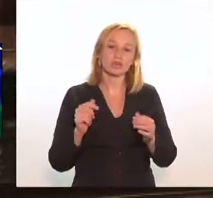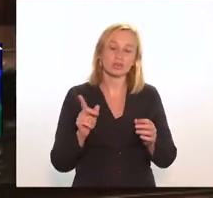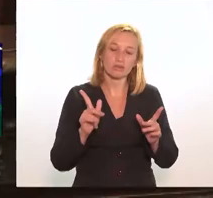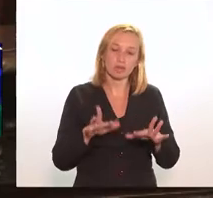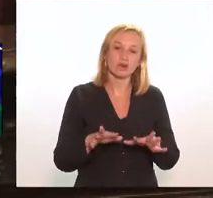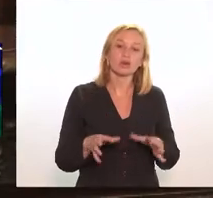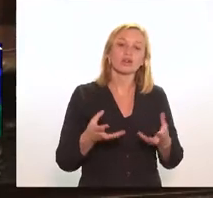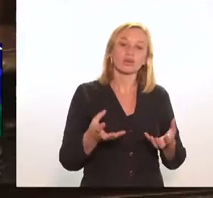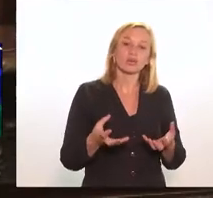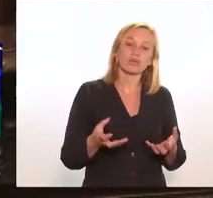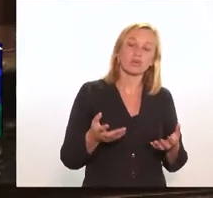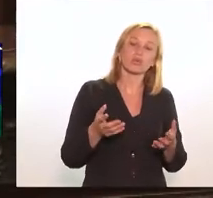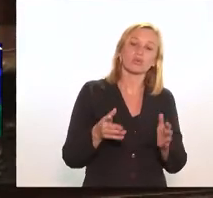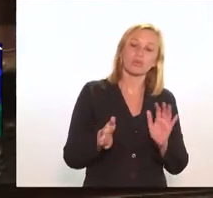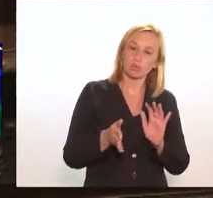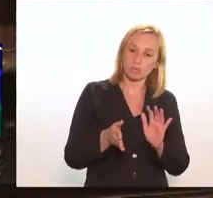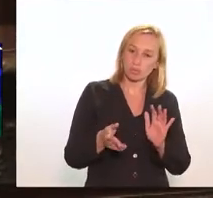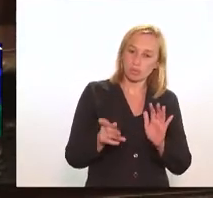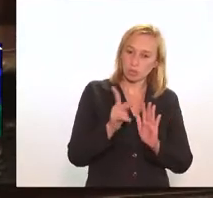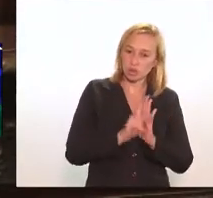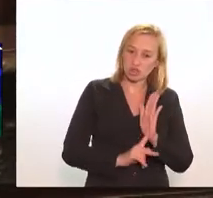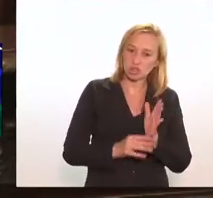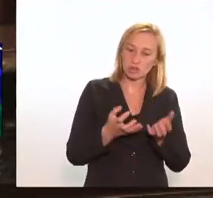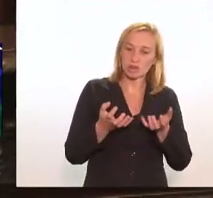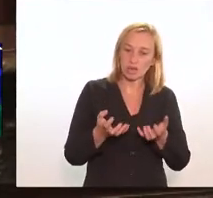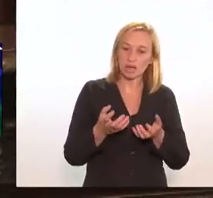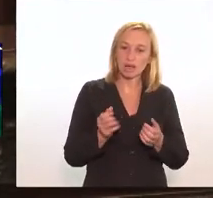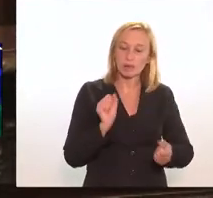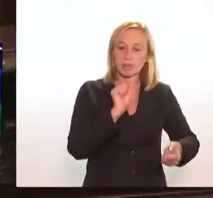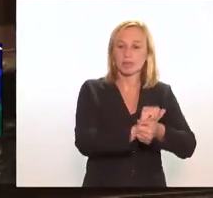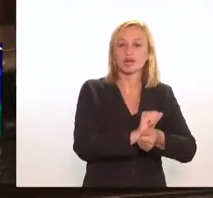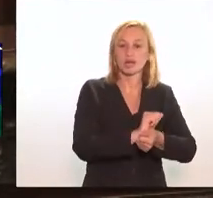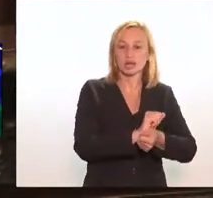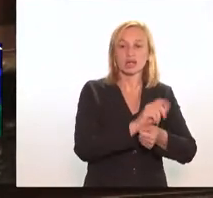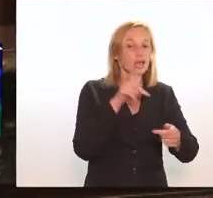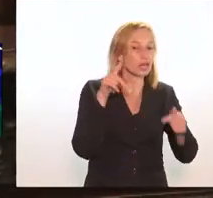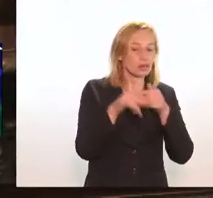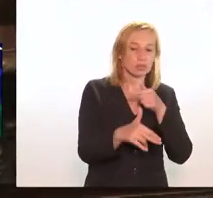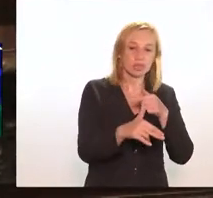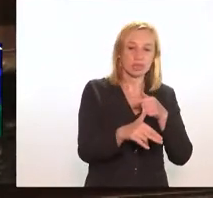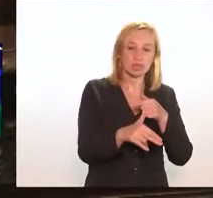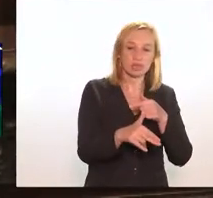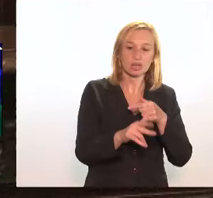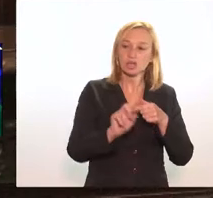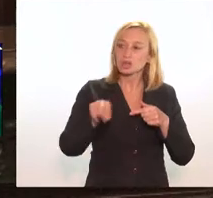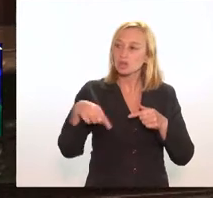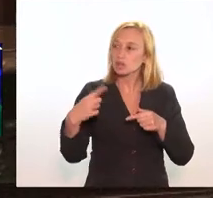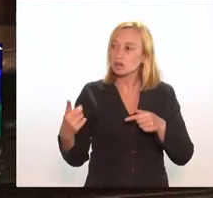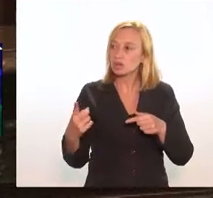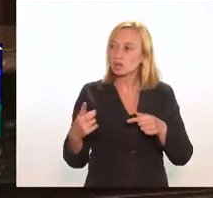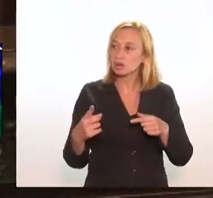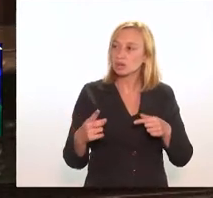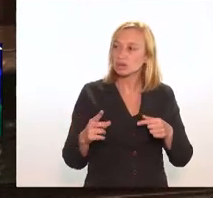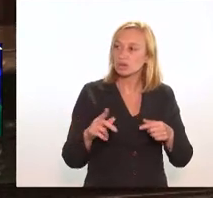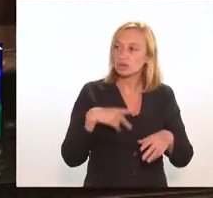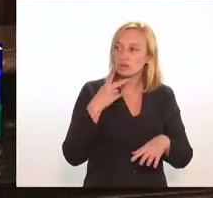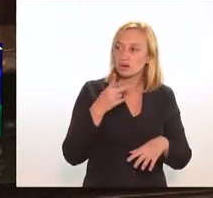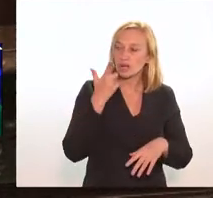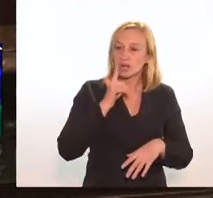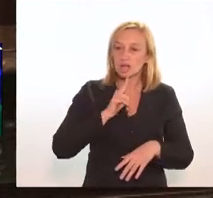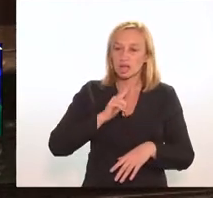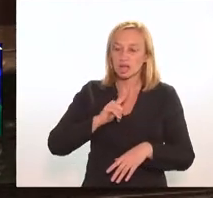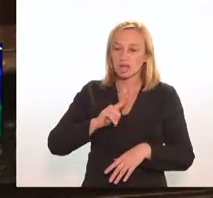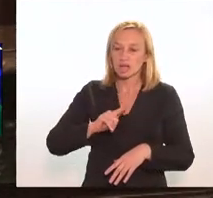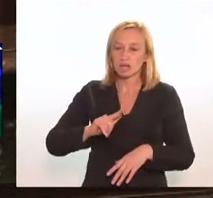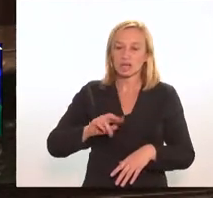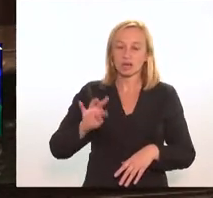projeto pretende, é barrar, é impedir que outras formas de expressão linguística que levem